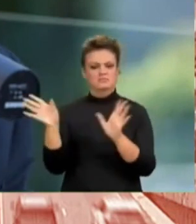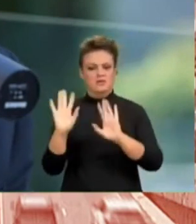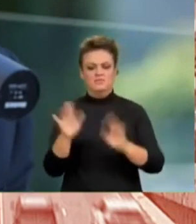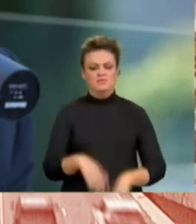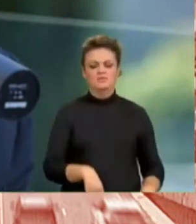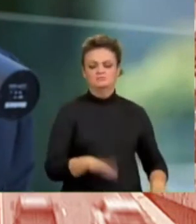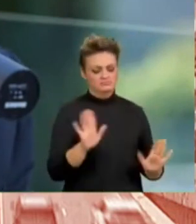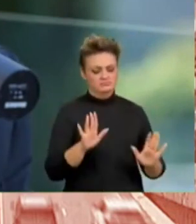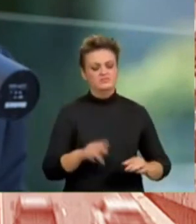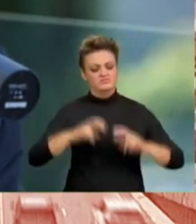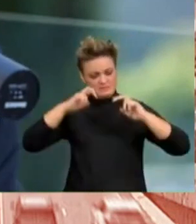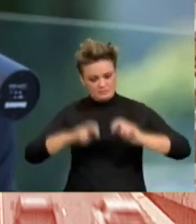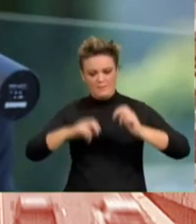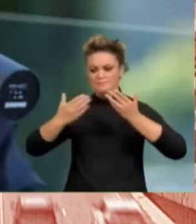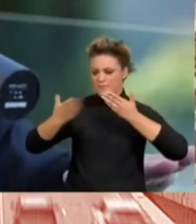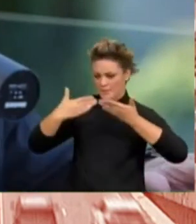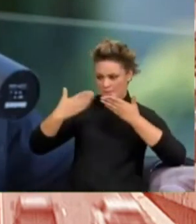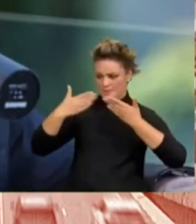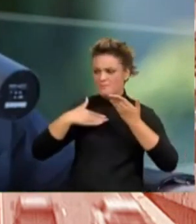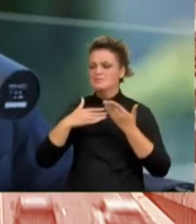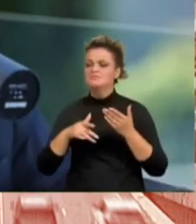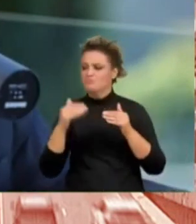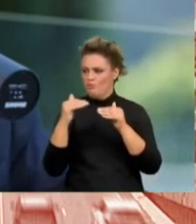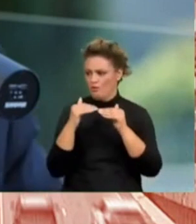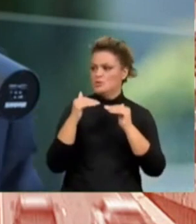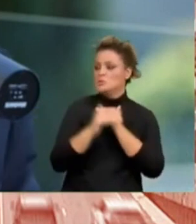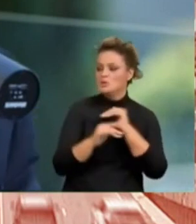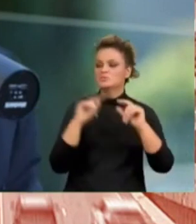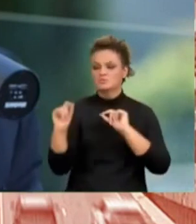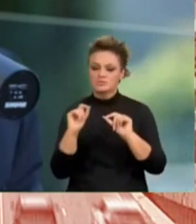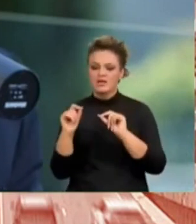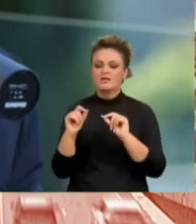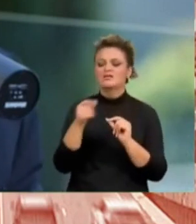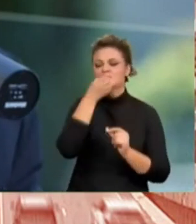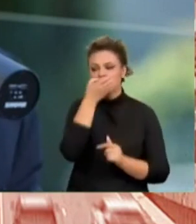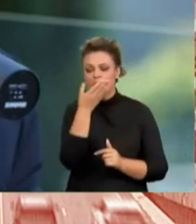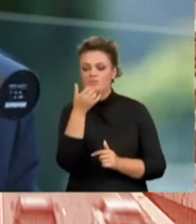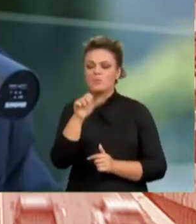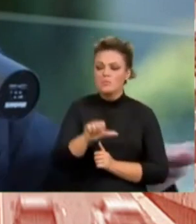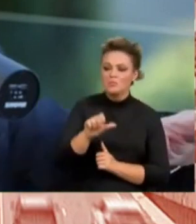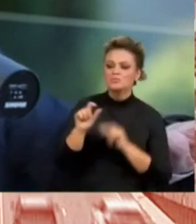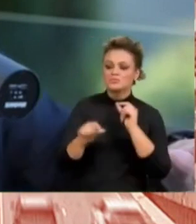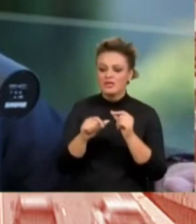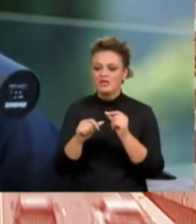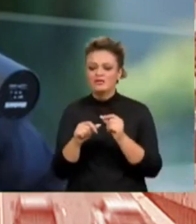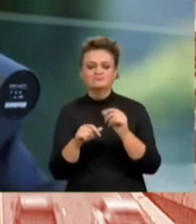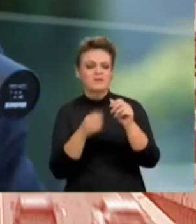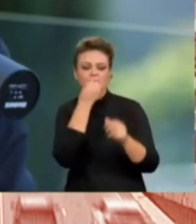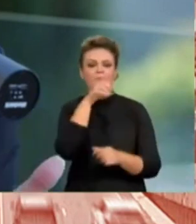com sustentabilidade ambiental, com conhecimento, ciência acumulada, pesquisa, que